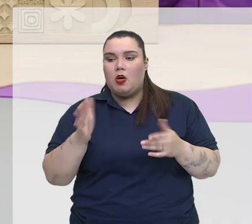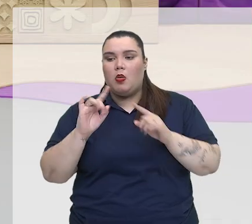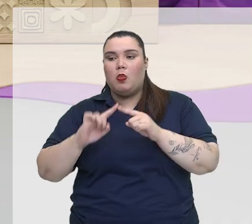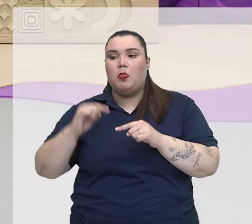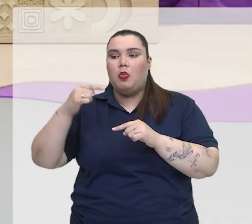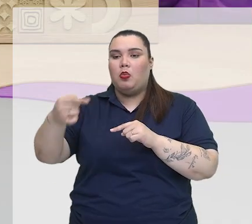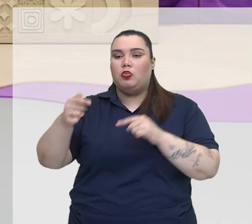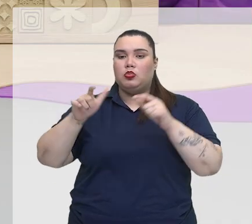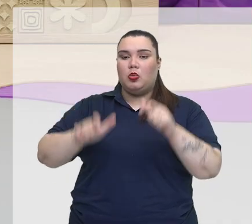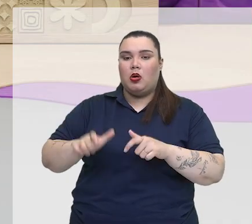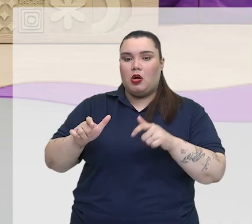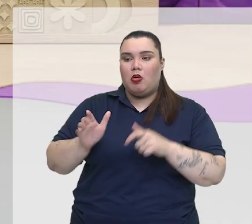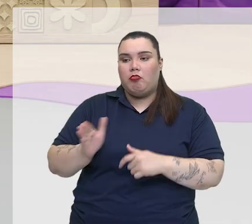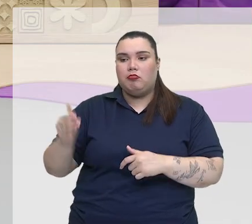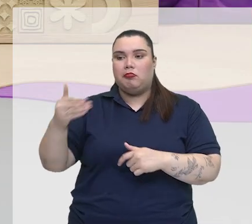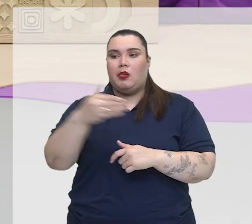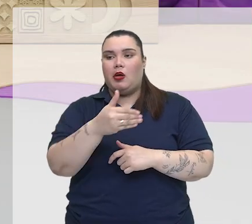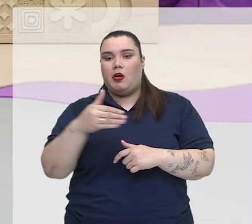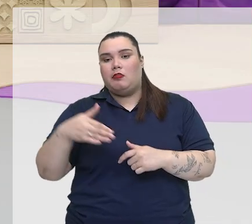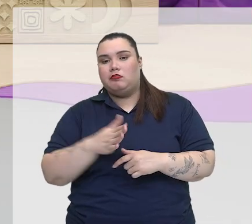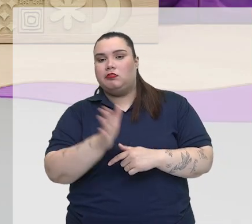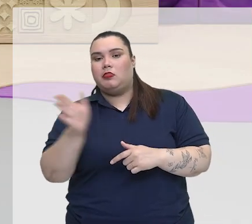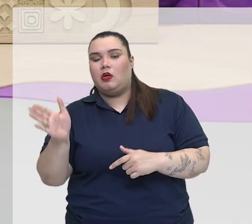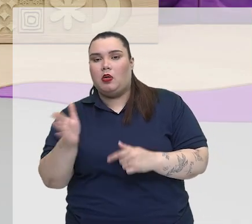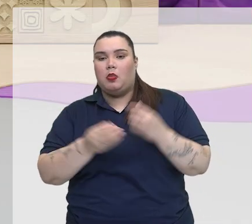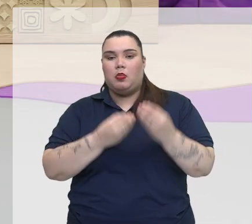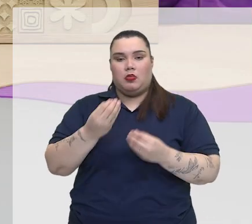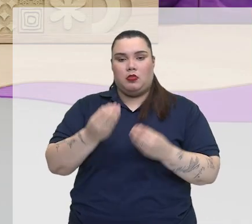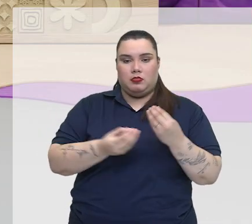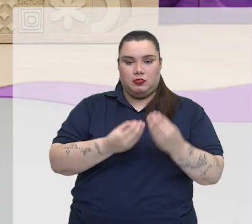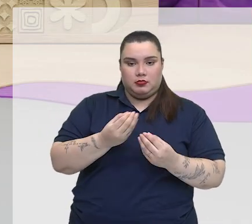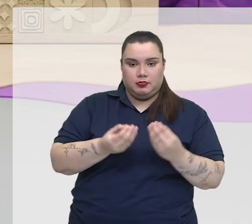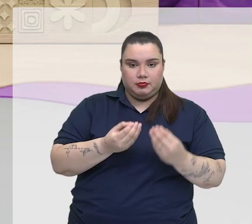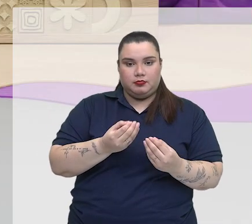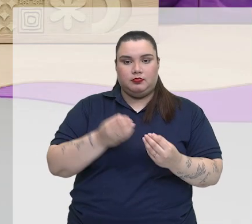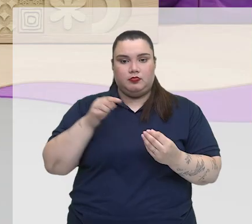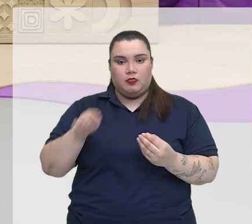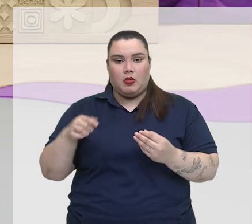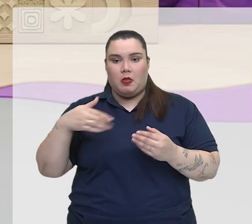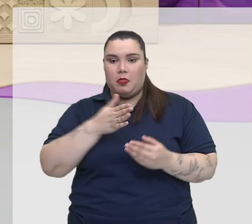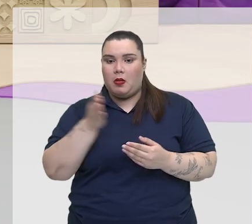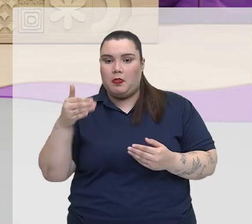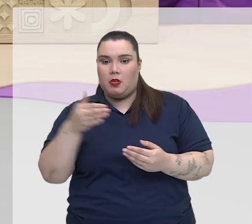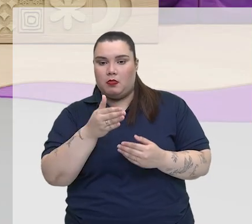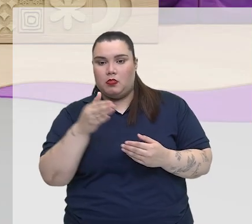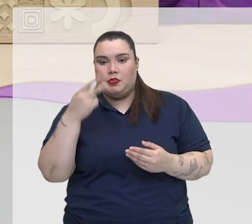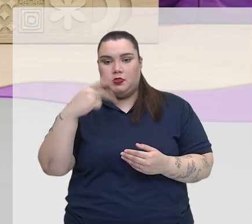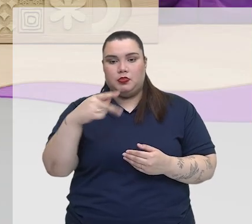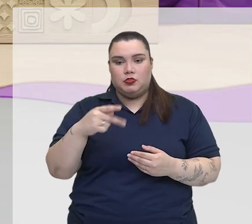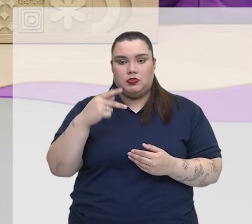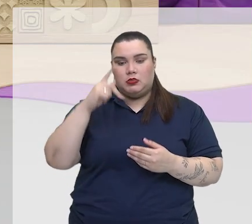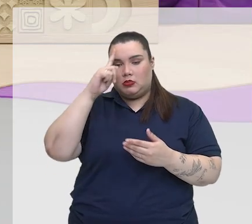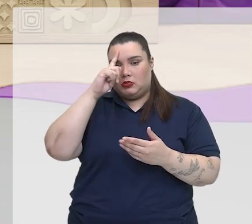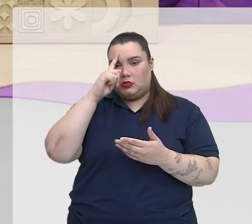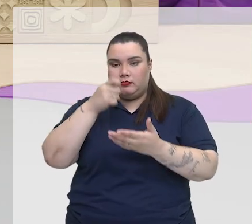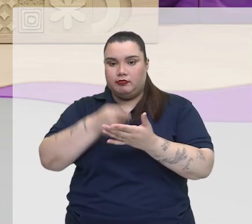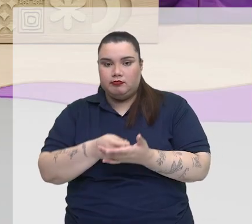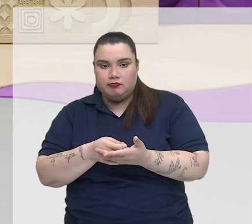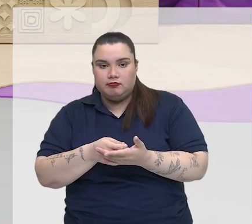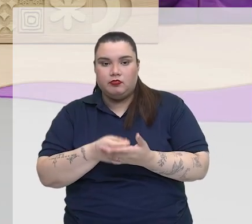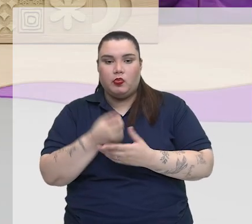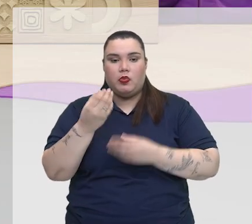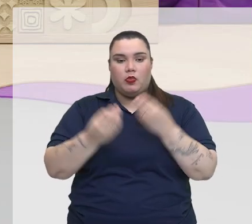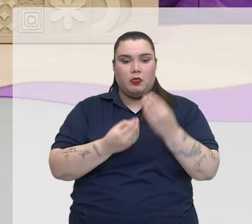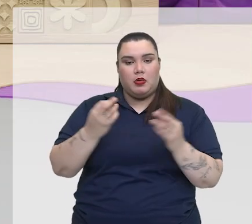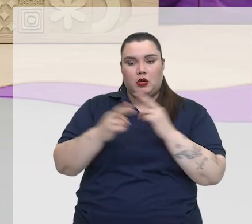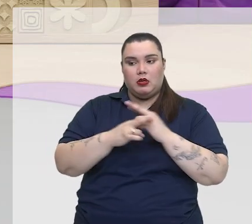a próxima tarefa. E essa indicação, através dessas setas e as tuas tomadas de